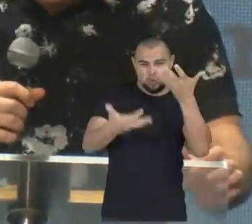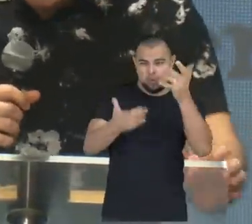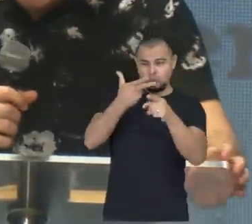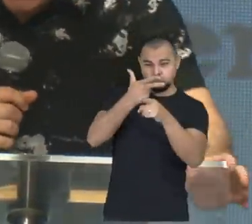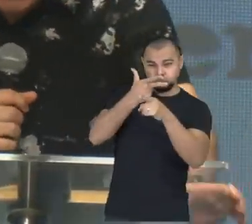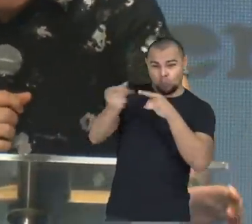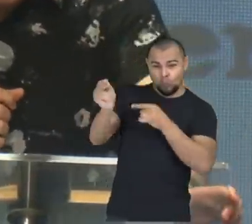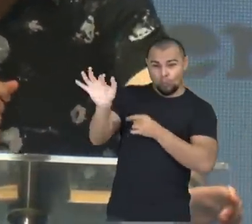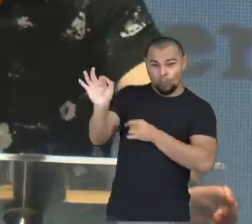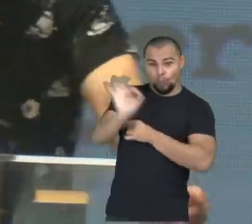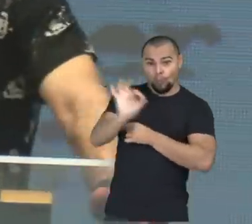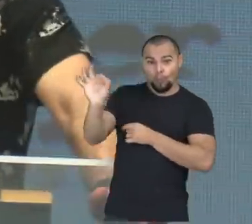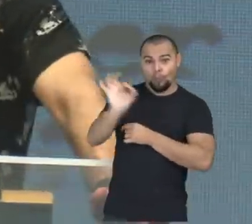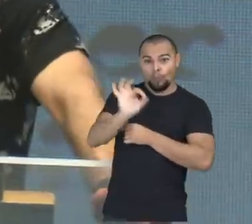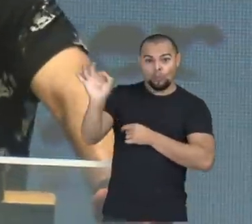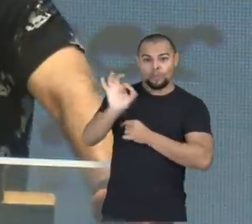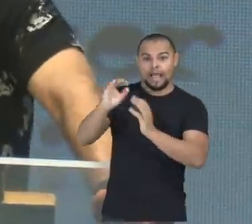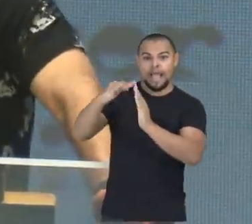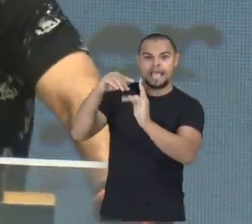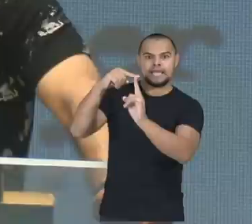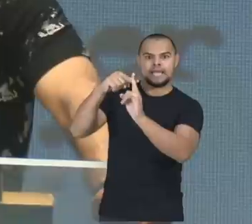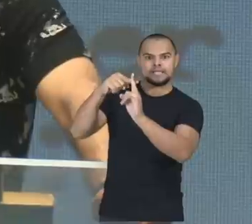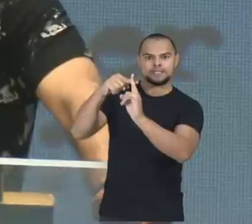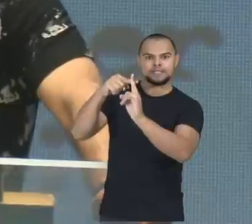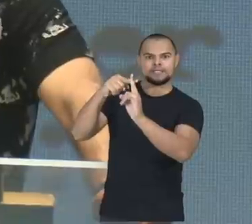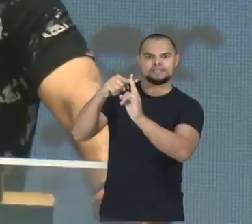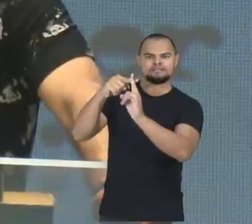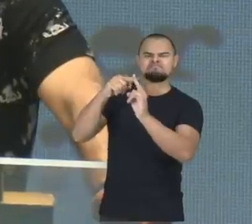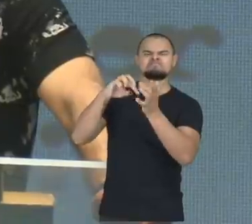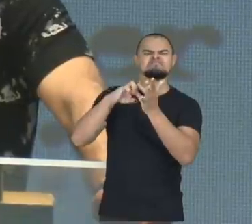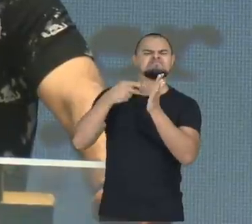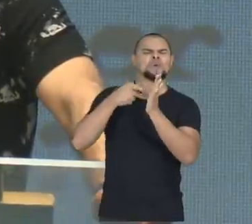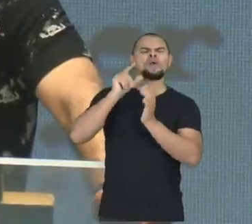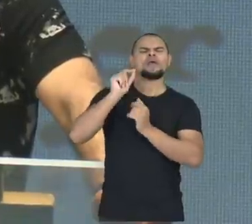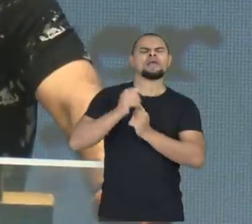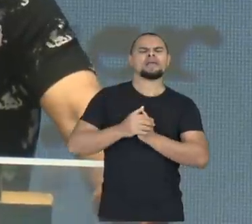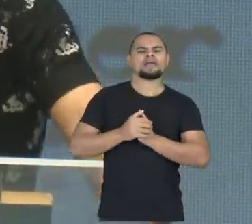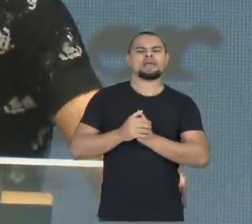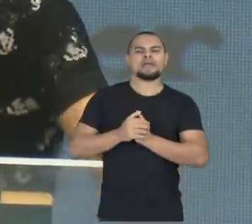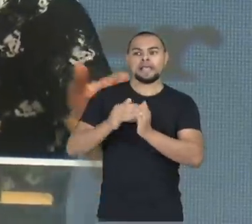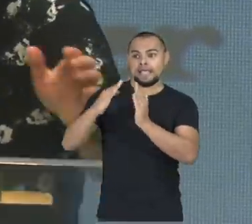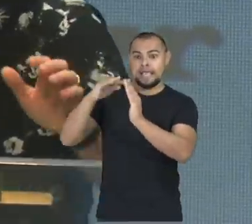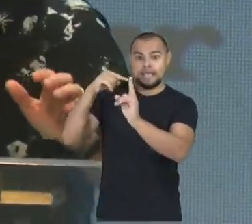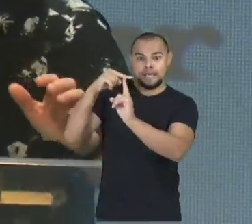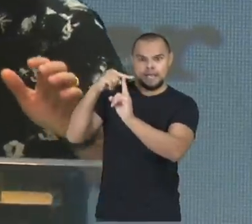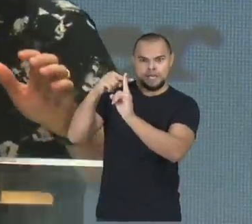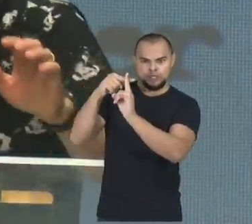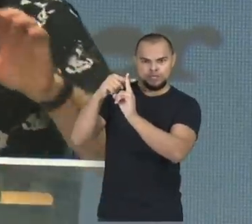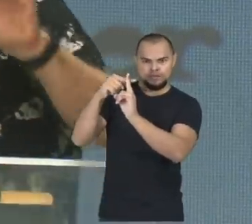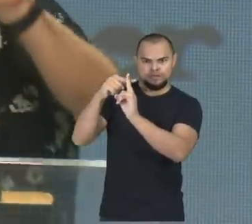vencer a minha igreja, ele está dizendo que a igreja vai ficar aqui